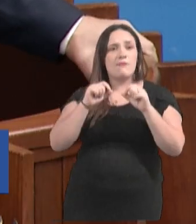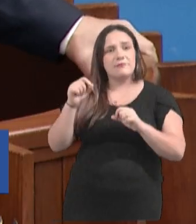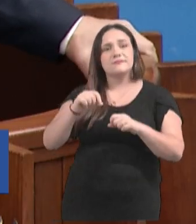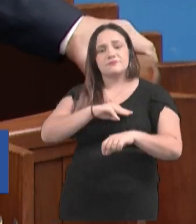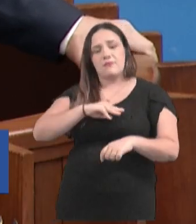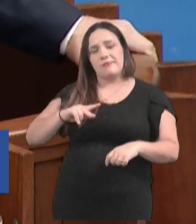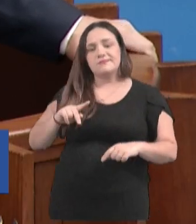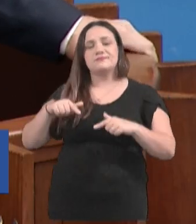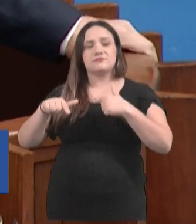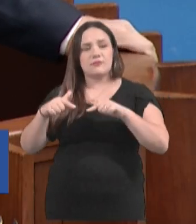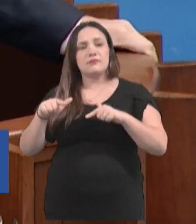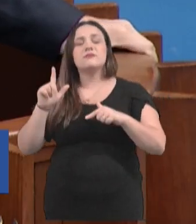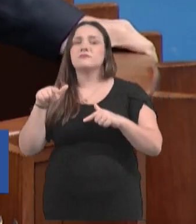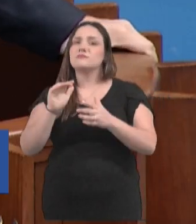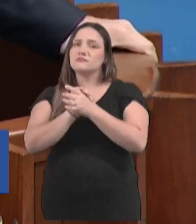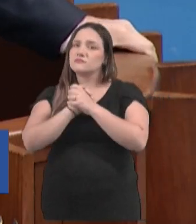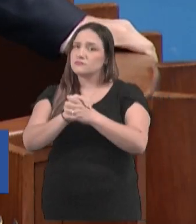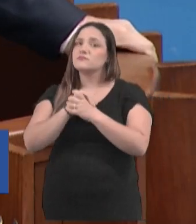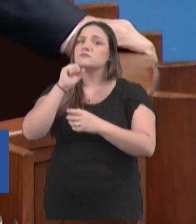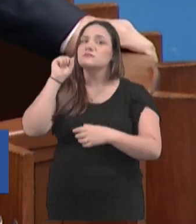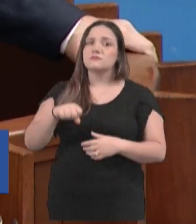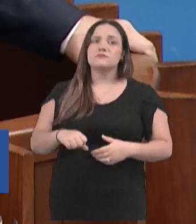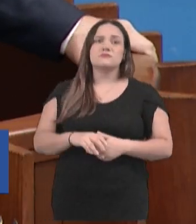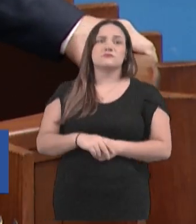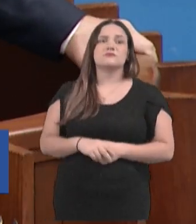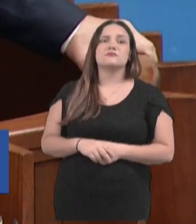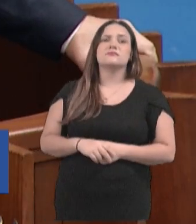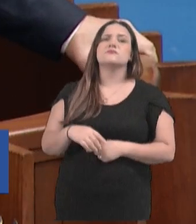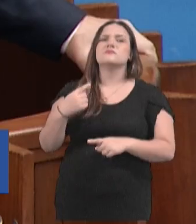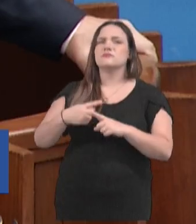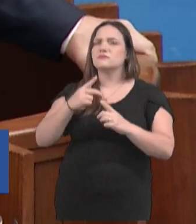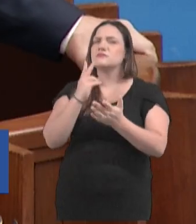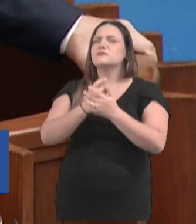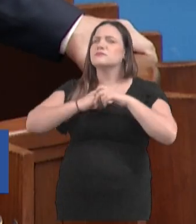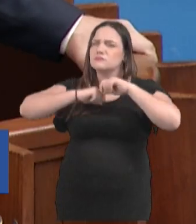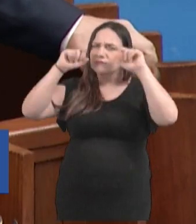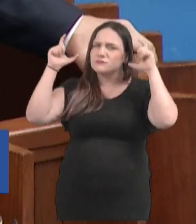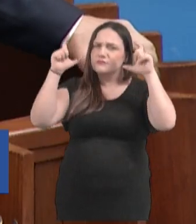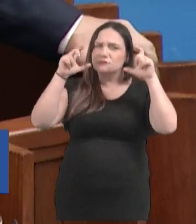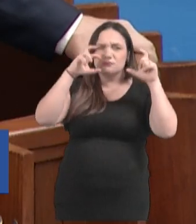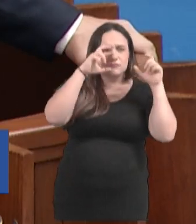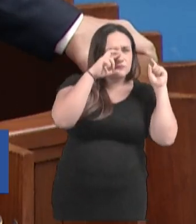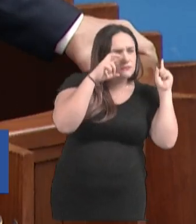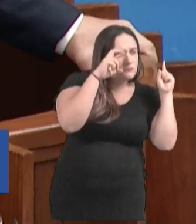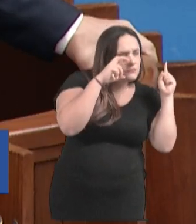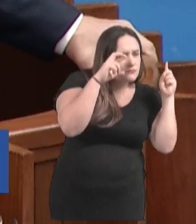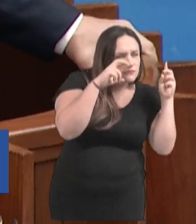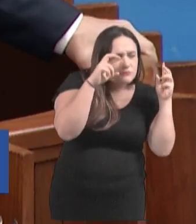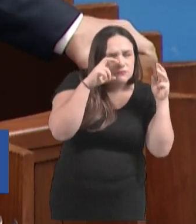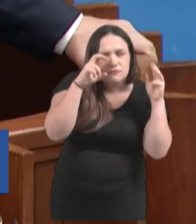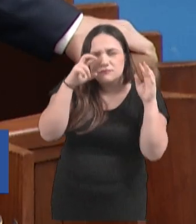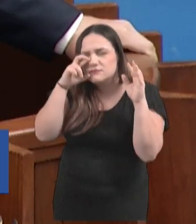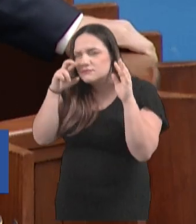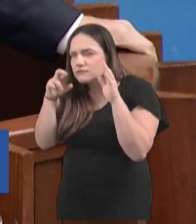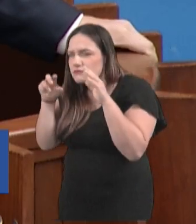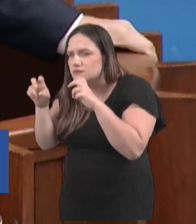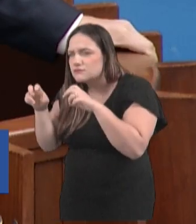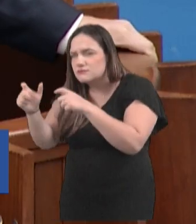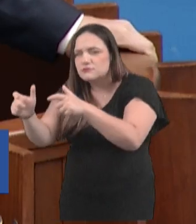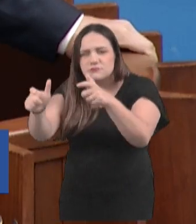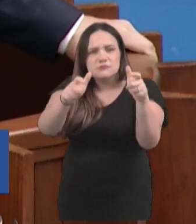do Trabalho está de parabéns, porque é vigilante, realiza as fiscalizações